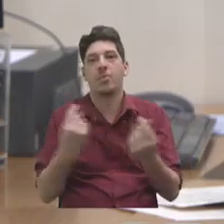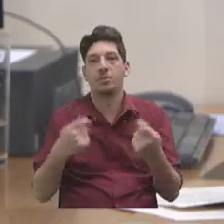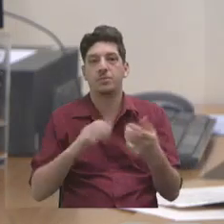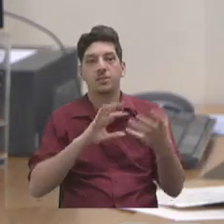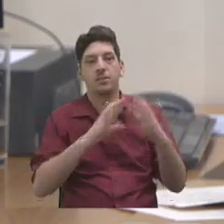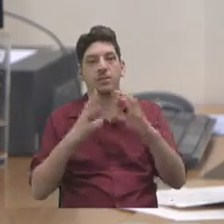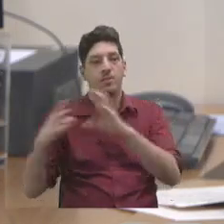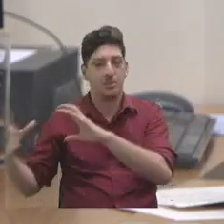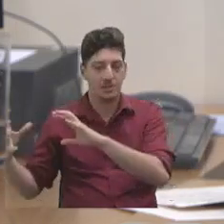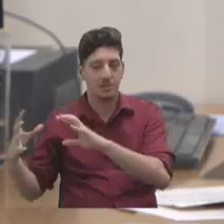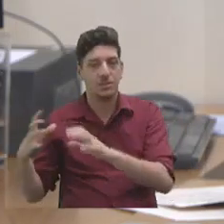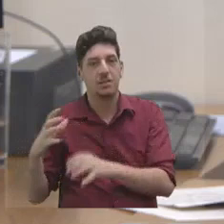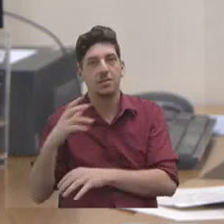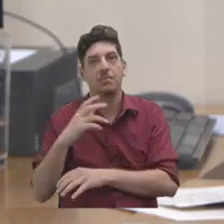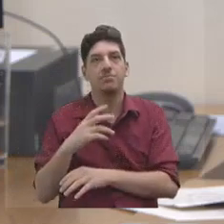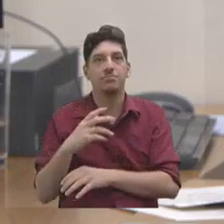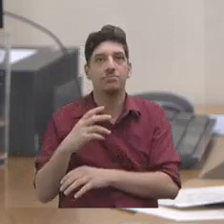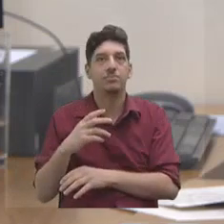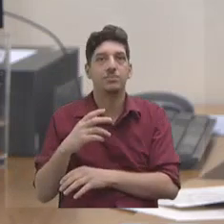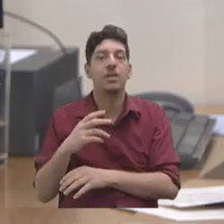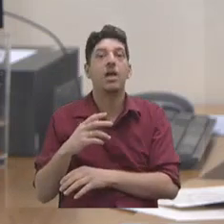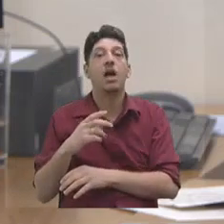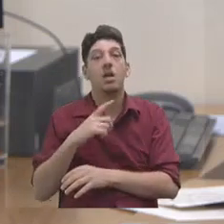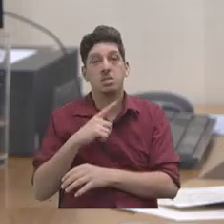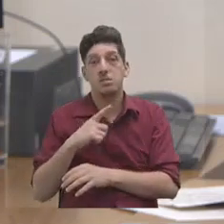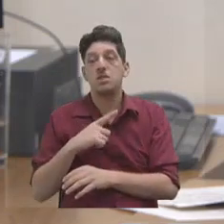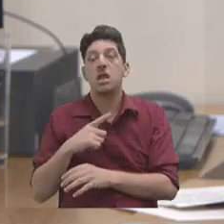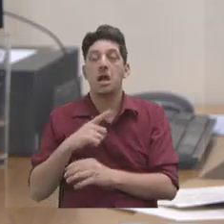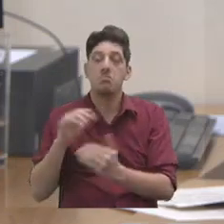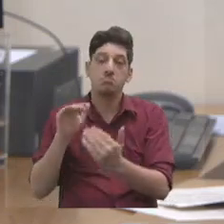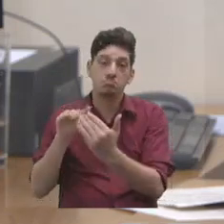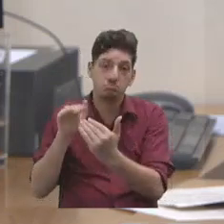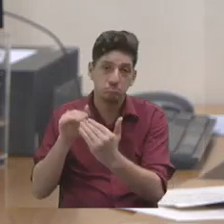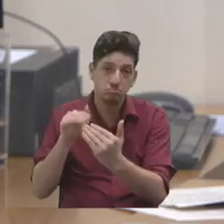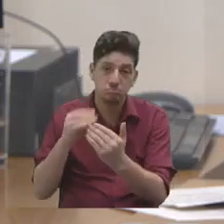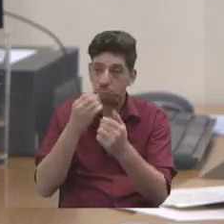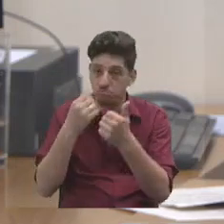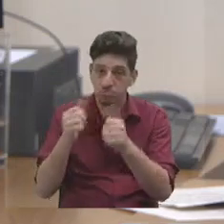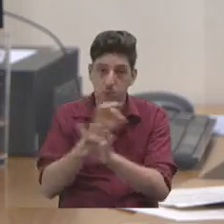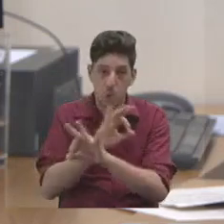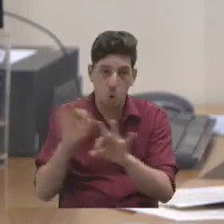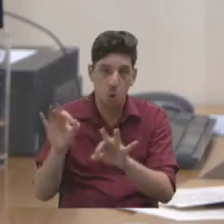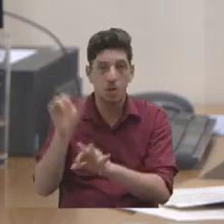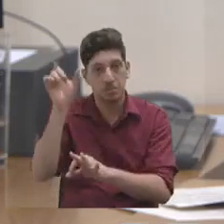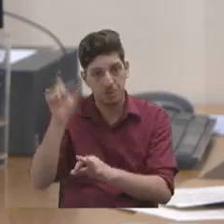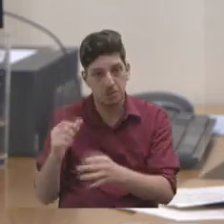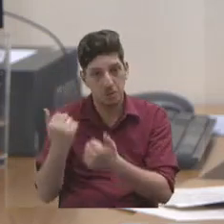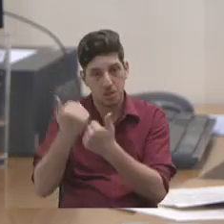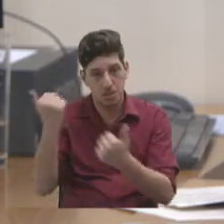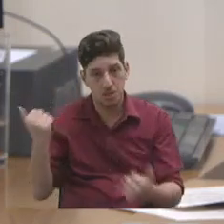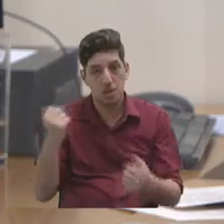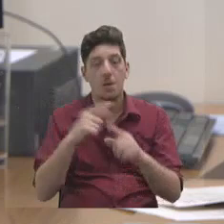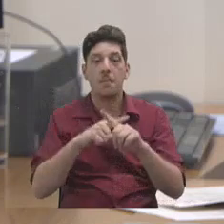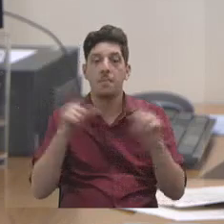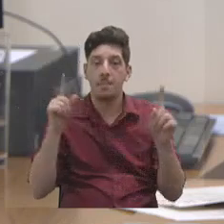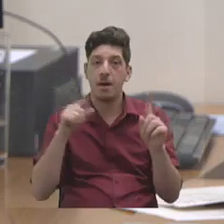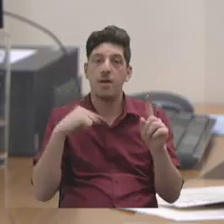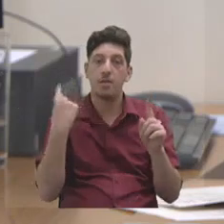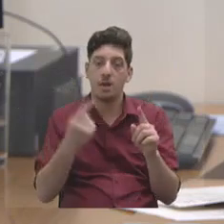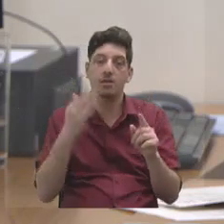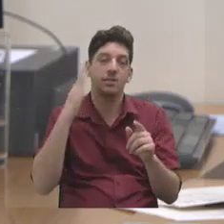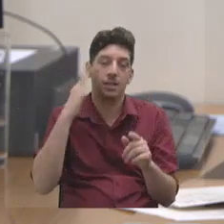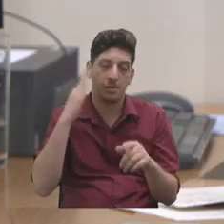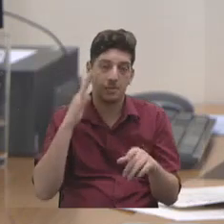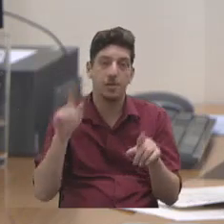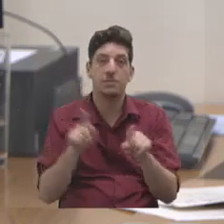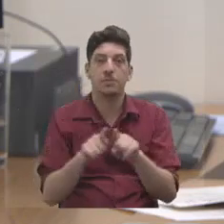são muito bem atendida graças a Deus pelo nosso diretor no entanto a gente sabe que